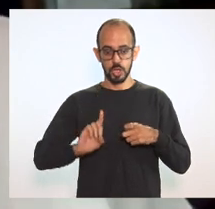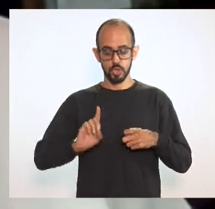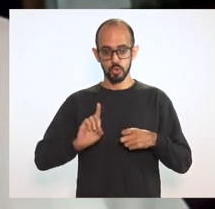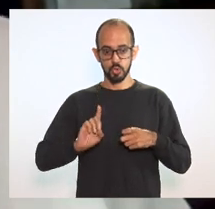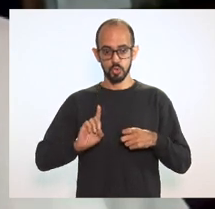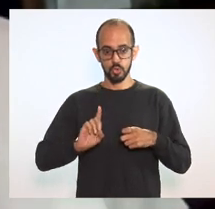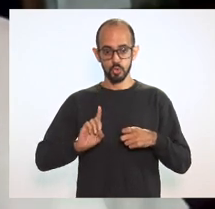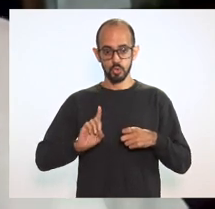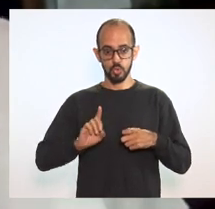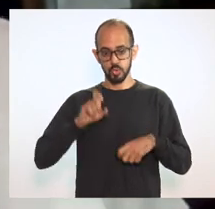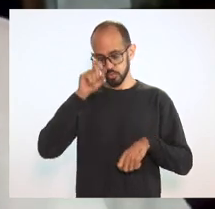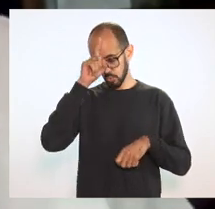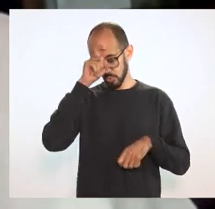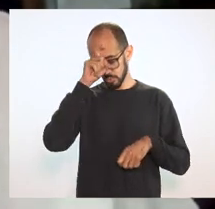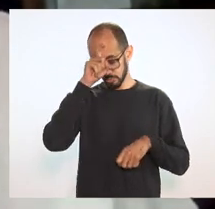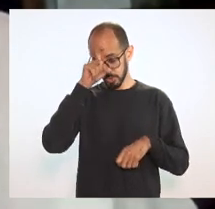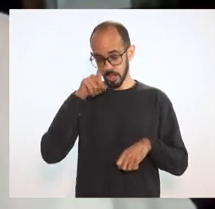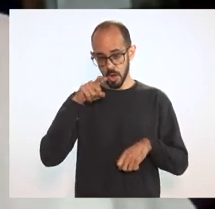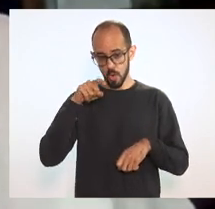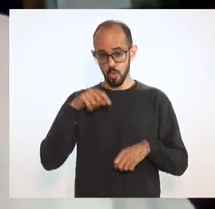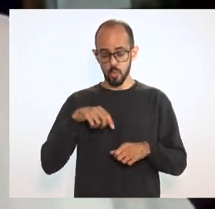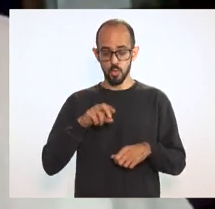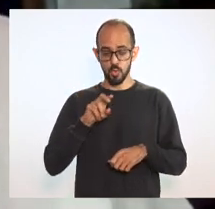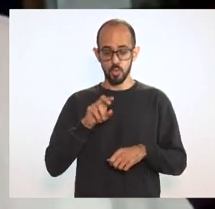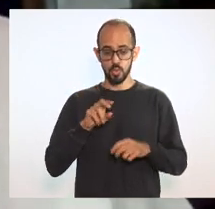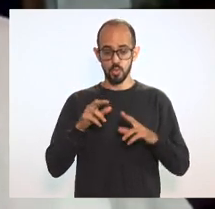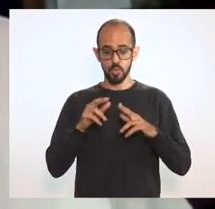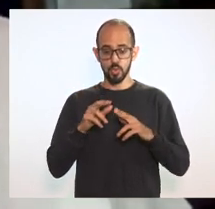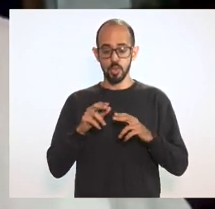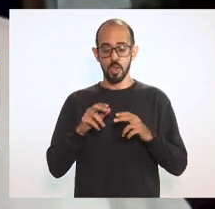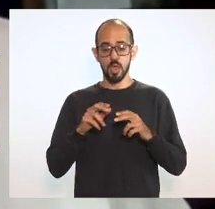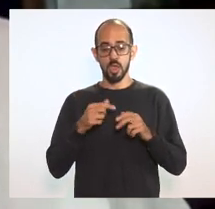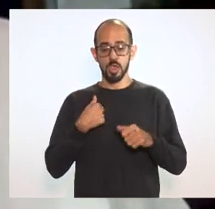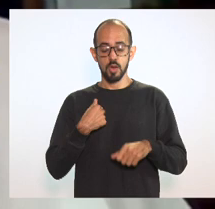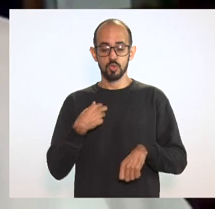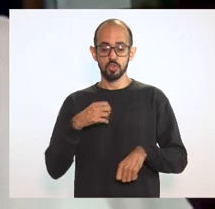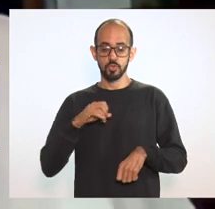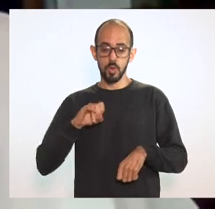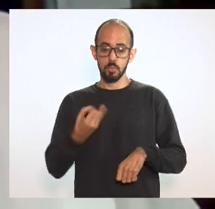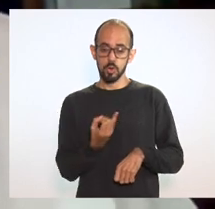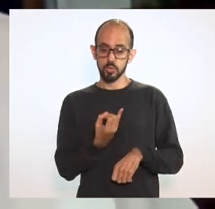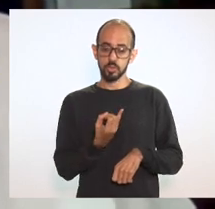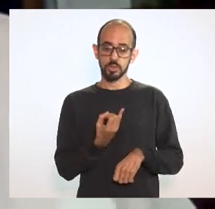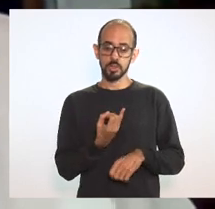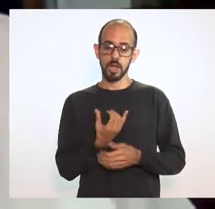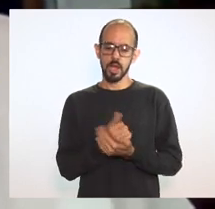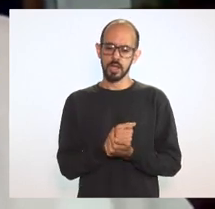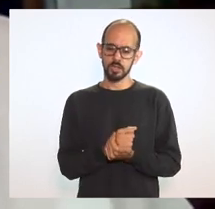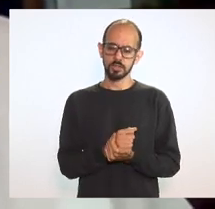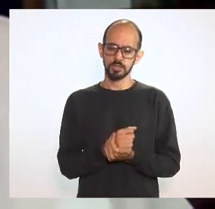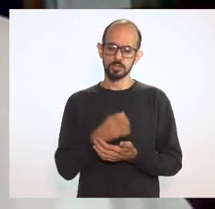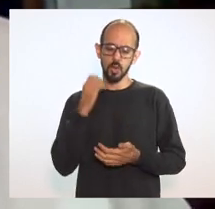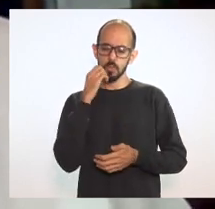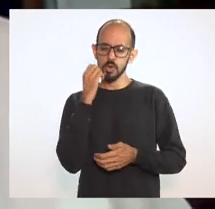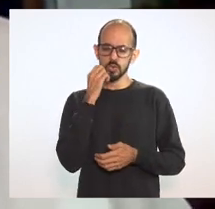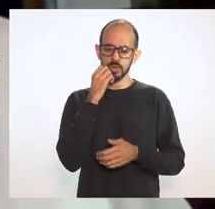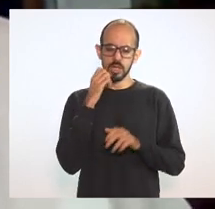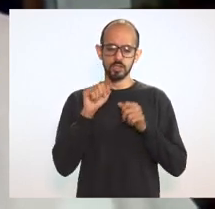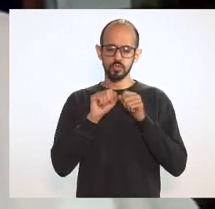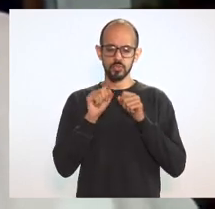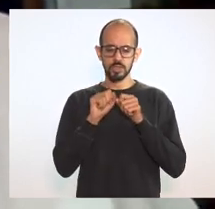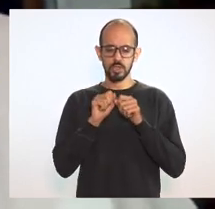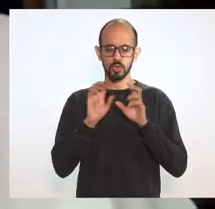médico, né, até pouco tempo, e tive a oportunidade de fazer todos os protocolos e